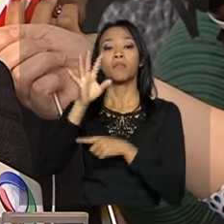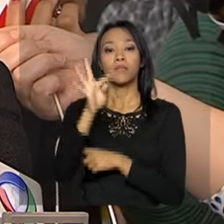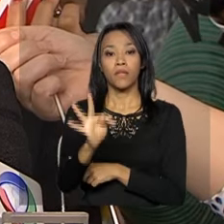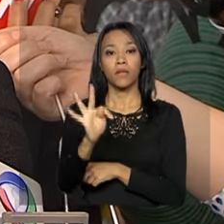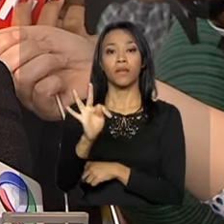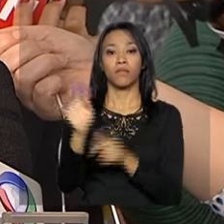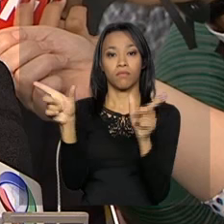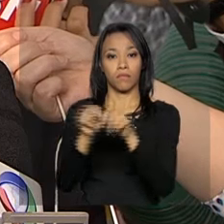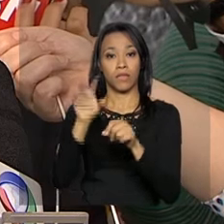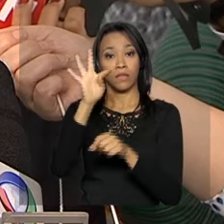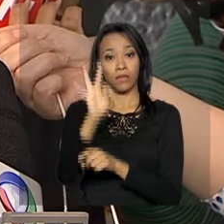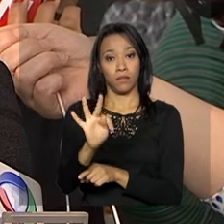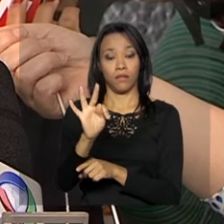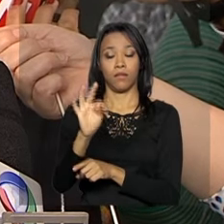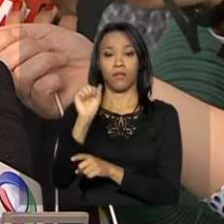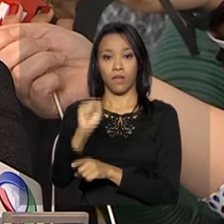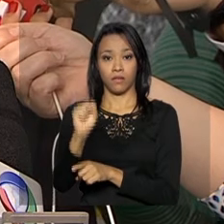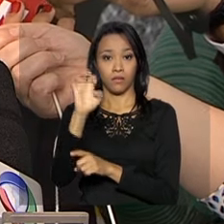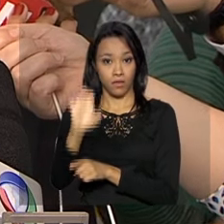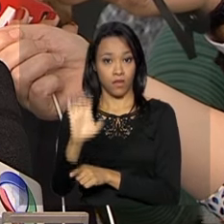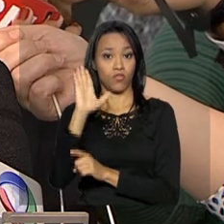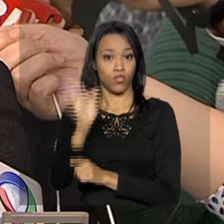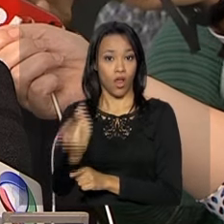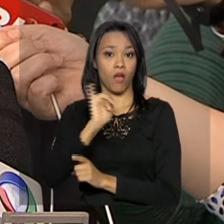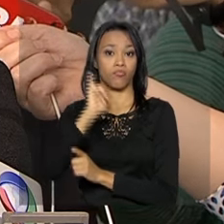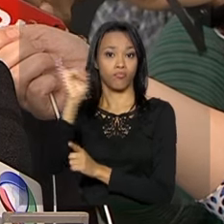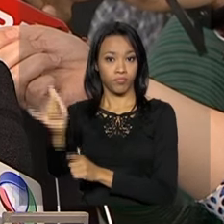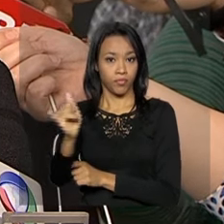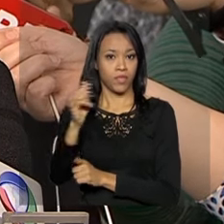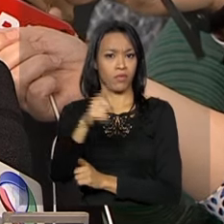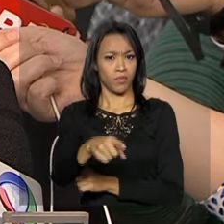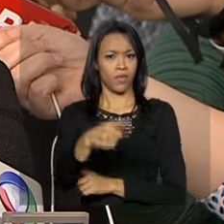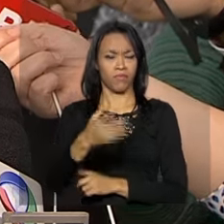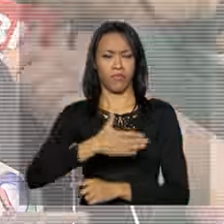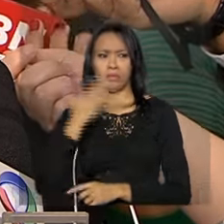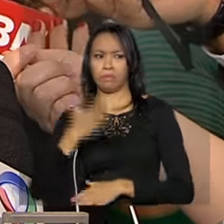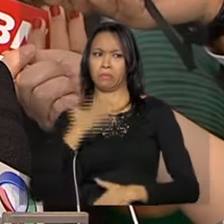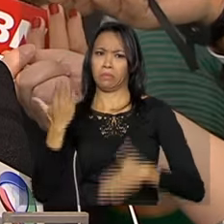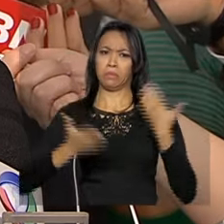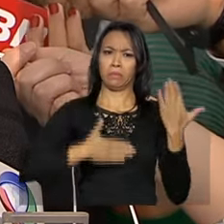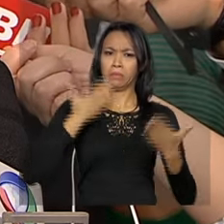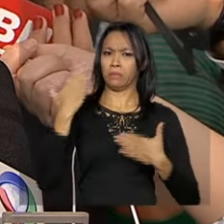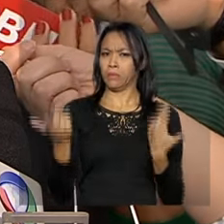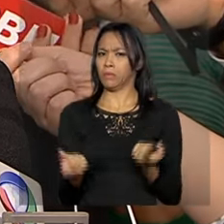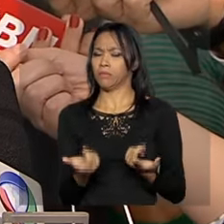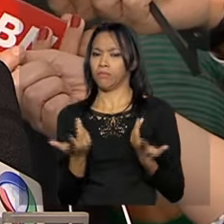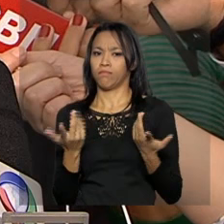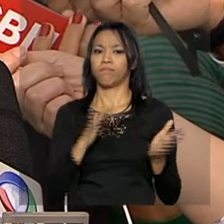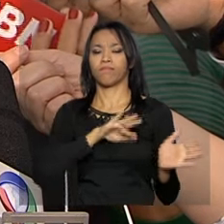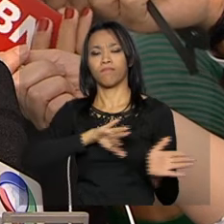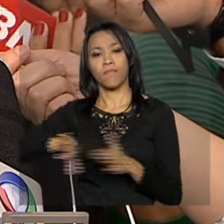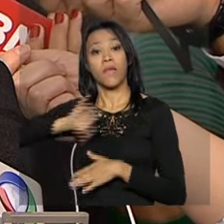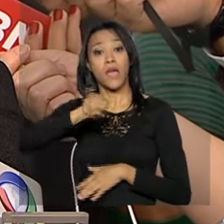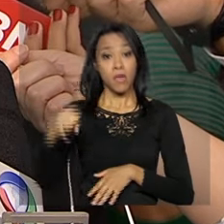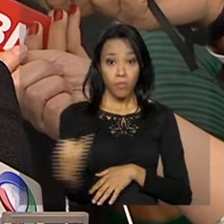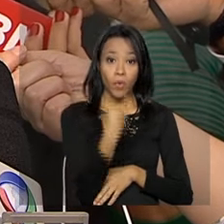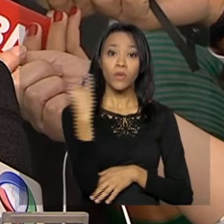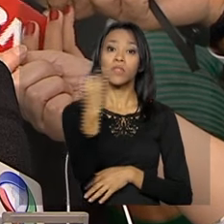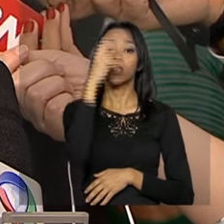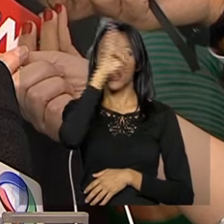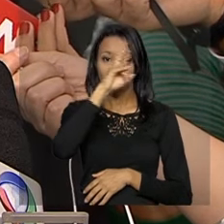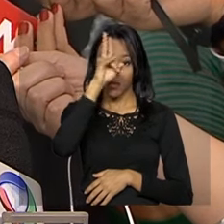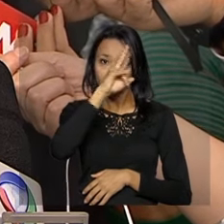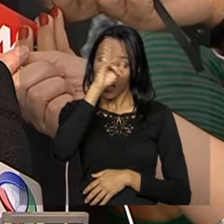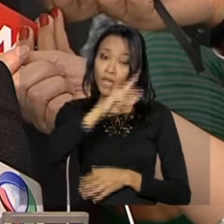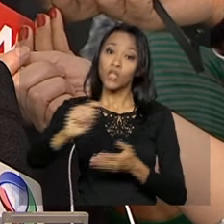que colocam sob suspeita as doações da campanha da presidenta Dilma. É importante relembrar que as doações da campanha